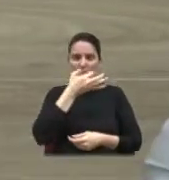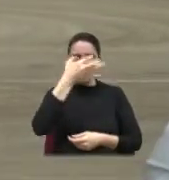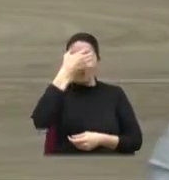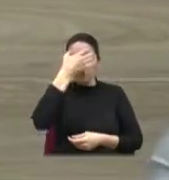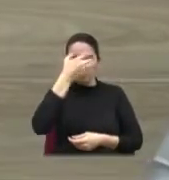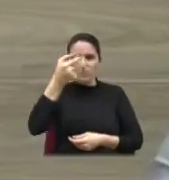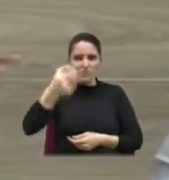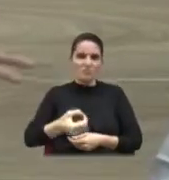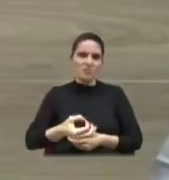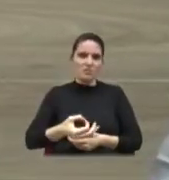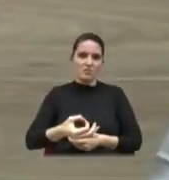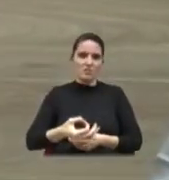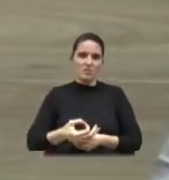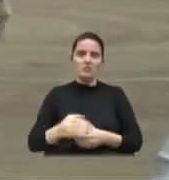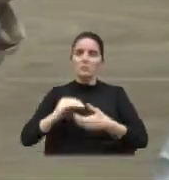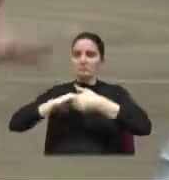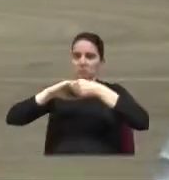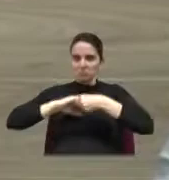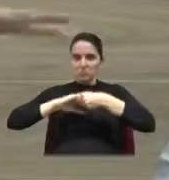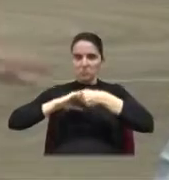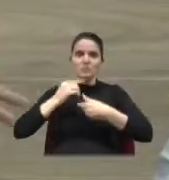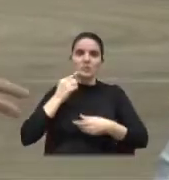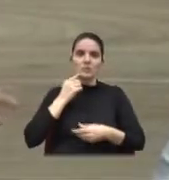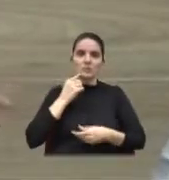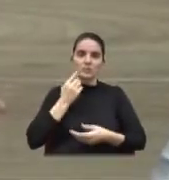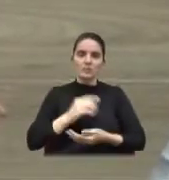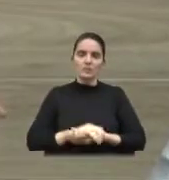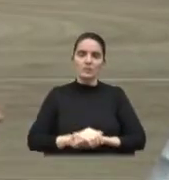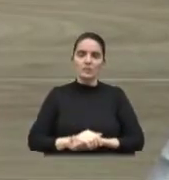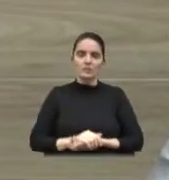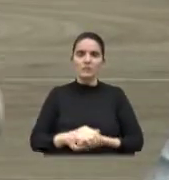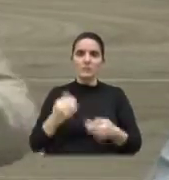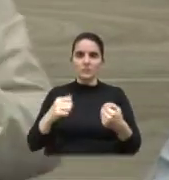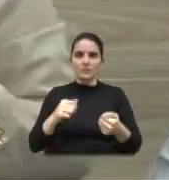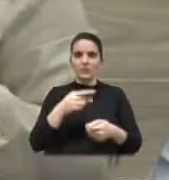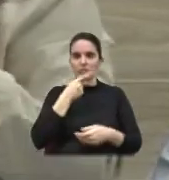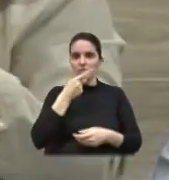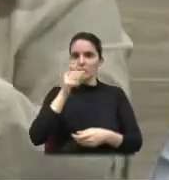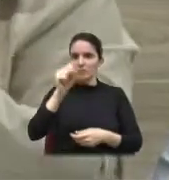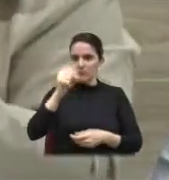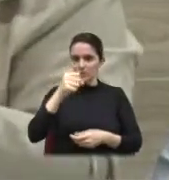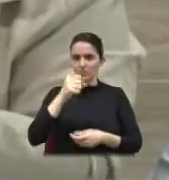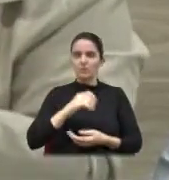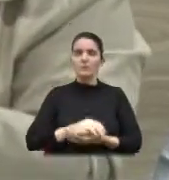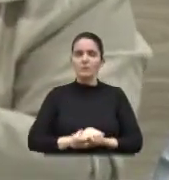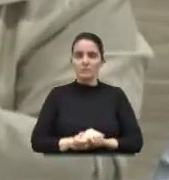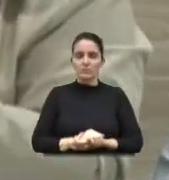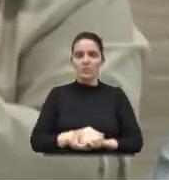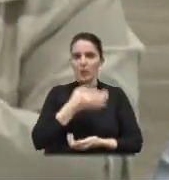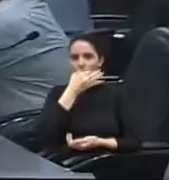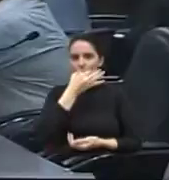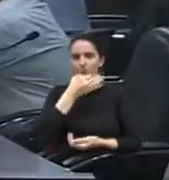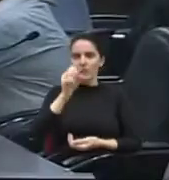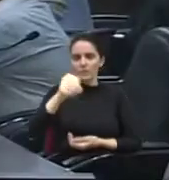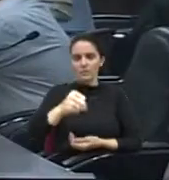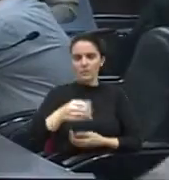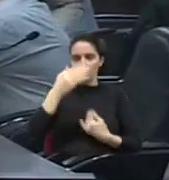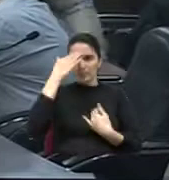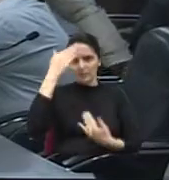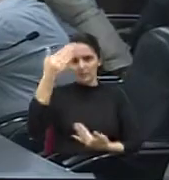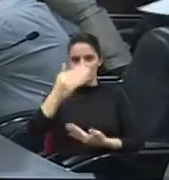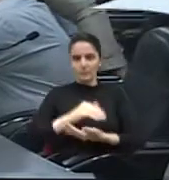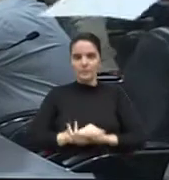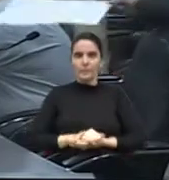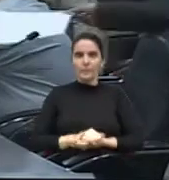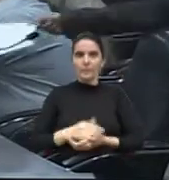em relação a essa manifestação e a forma que a gente tem que se manifestar assim, como parlamentar, de dar nossa opinião. Muito